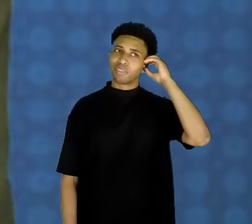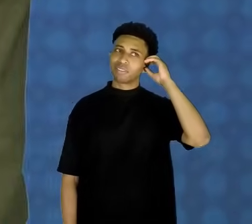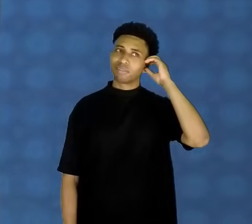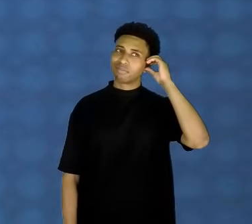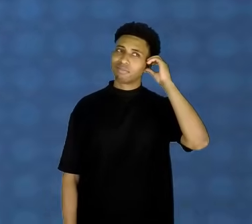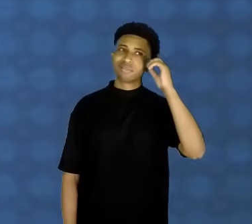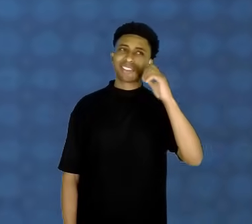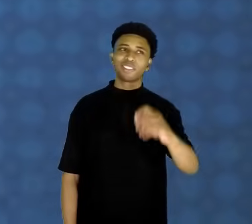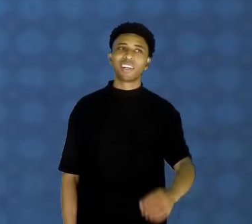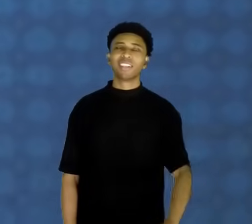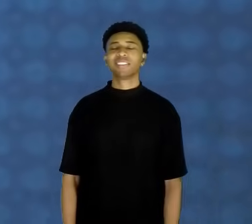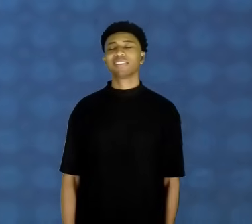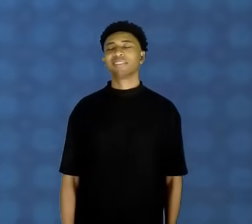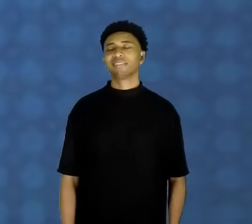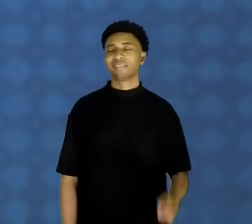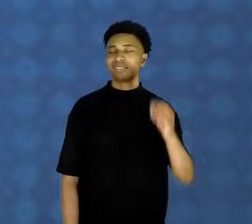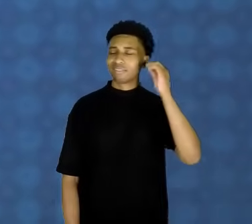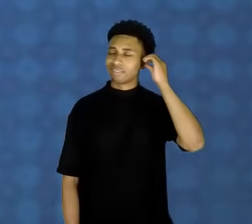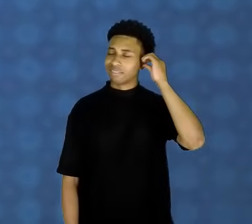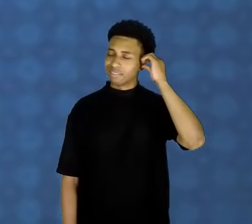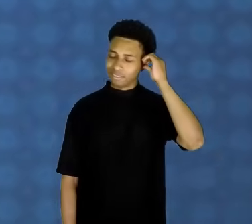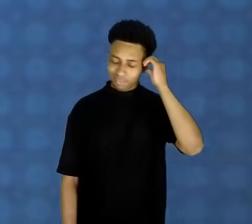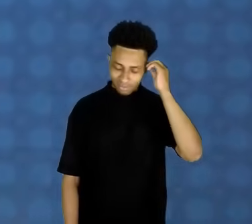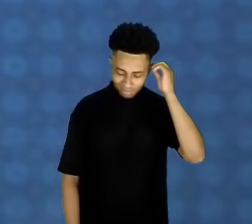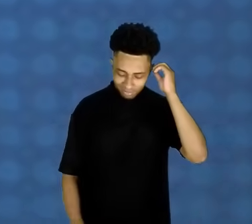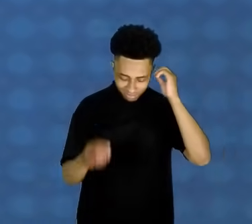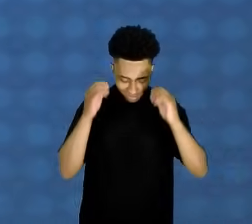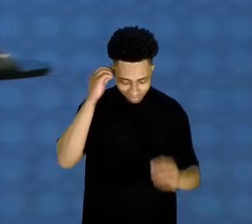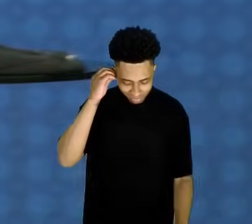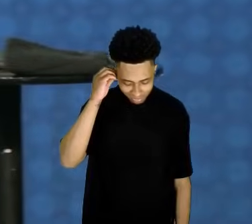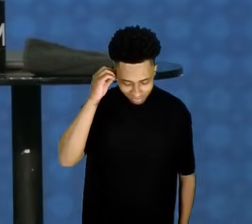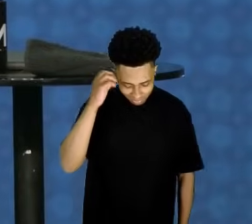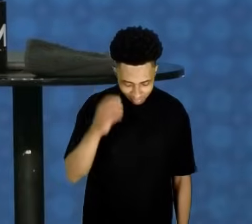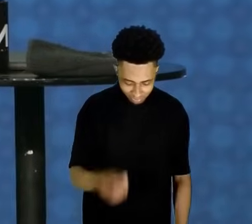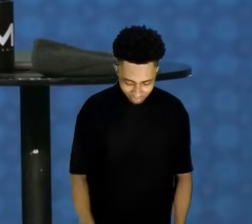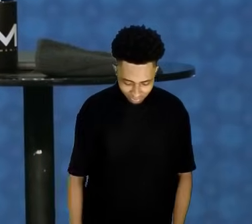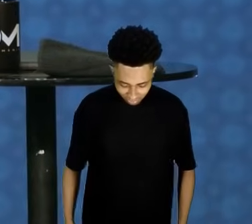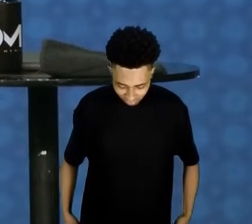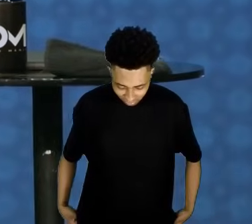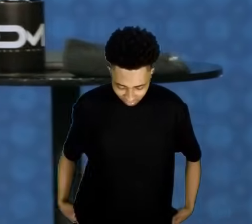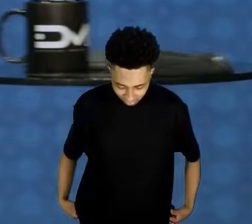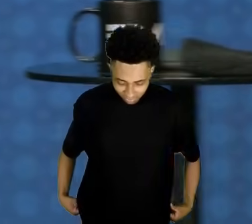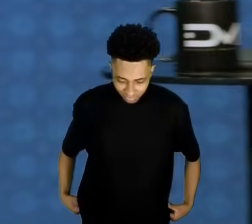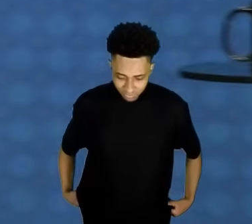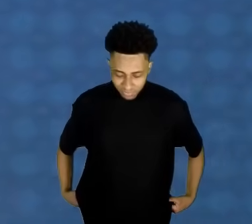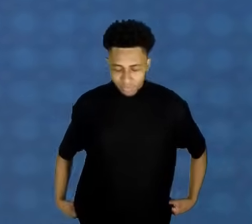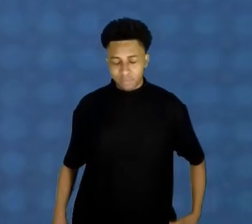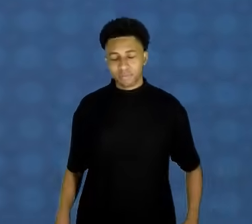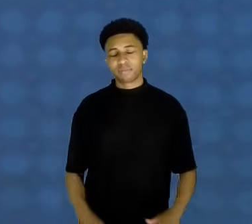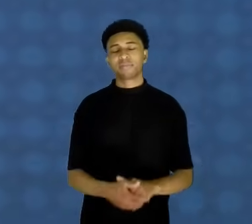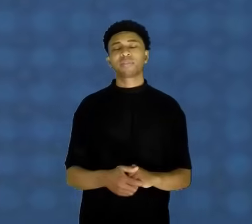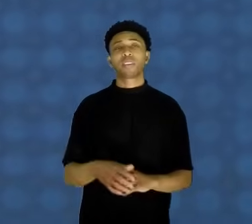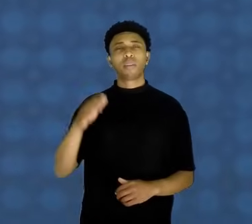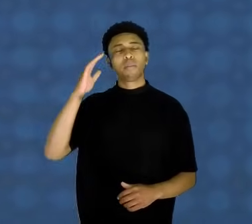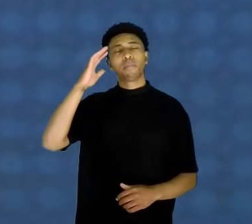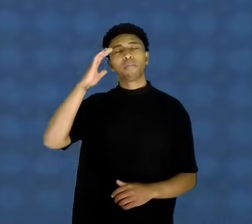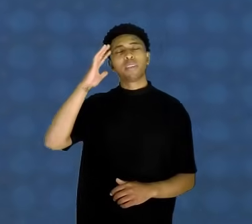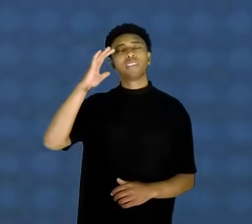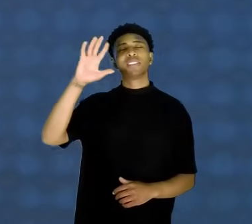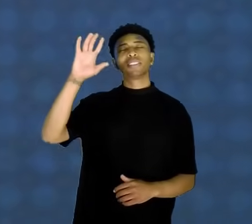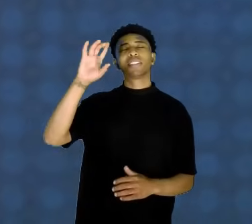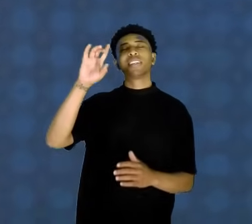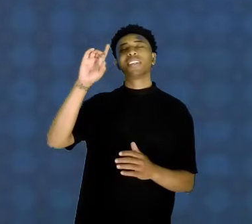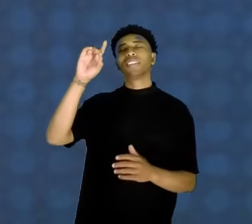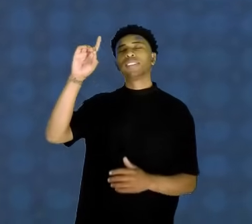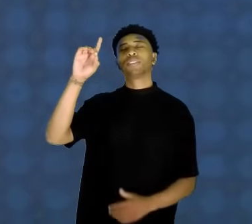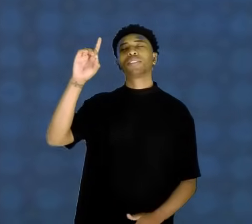Eu quero Jesus. Curve a sua cabeça. Feche os seus olhos.